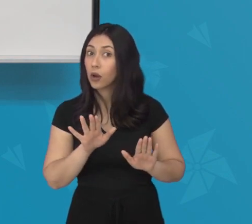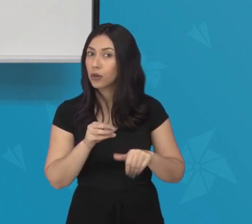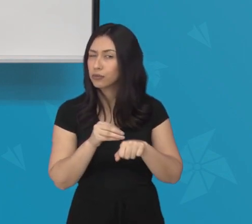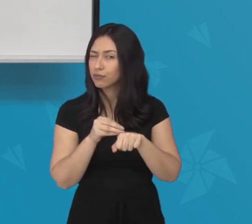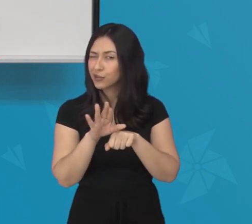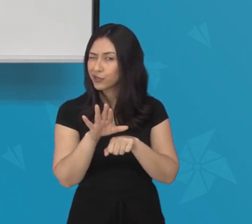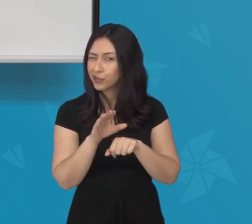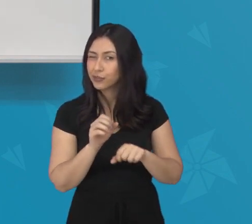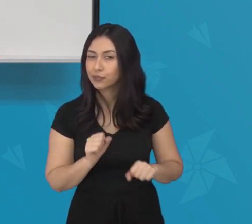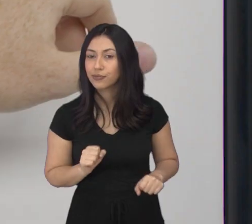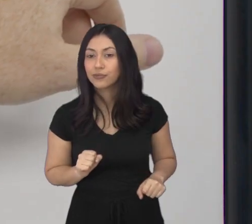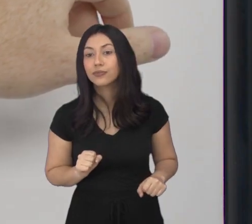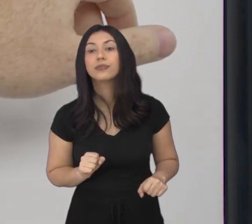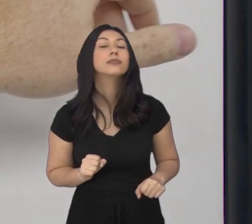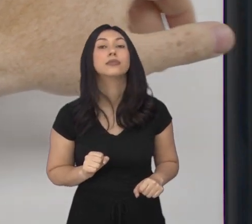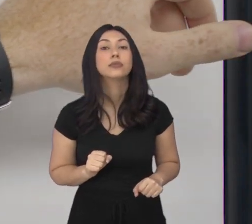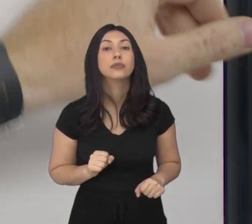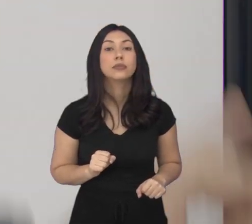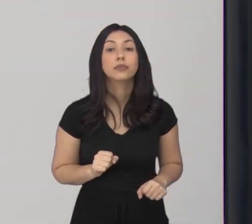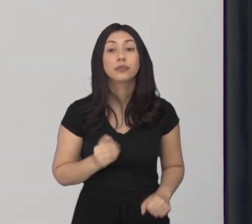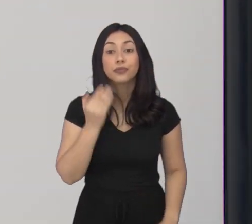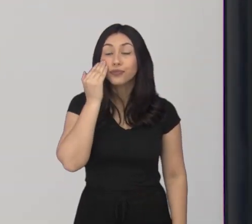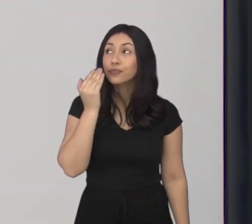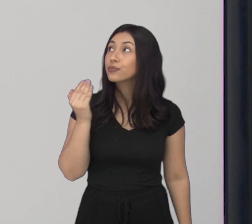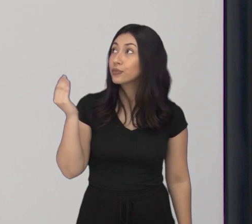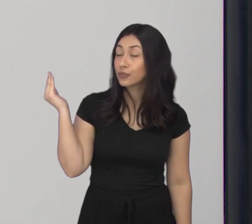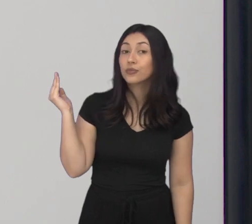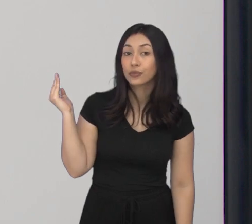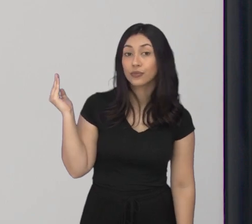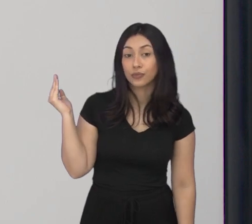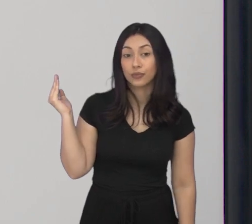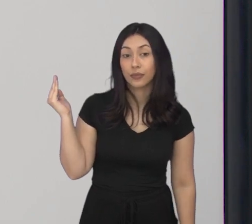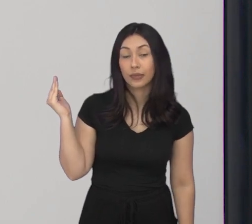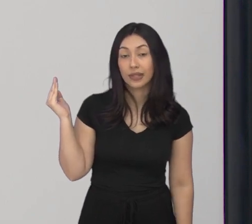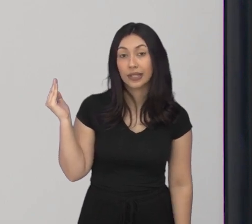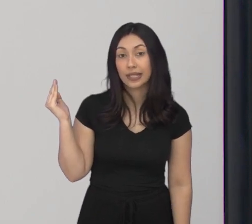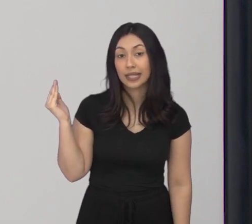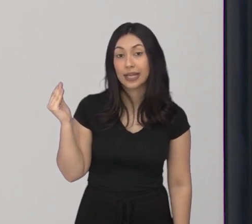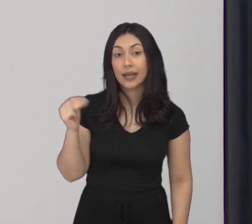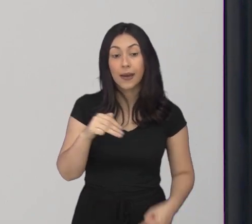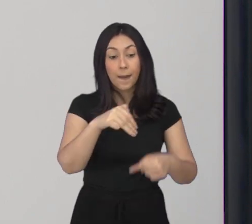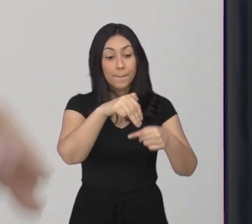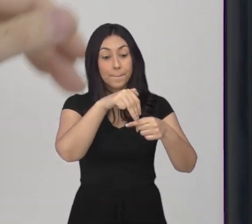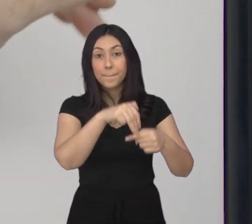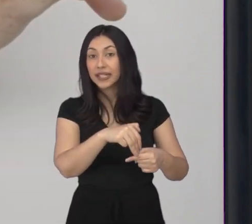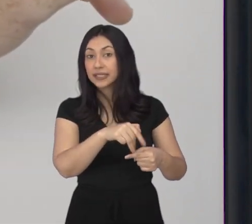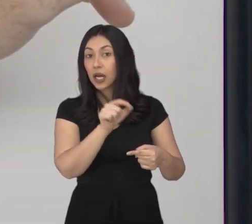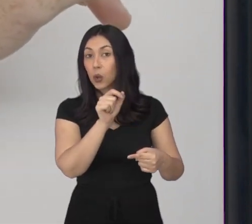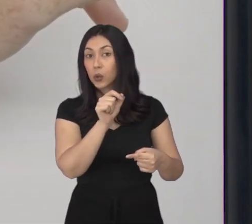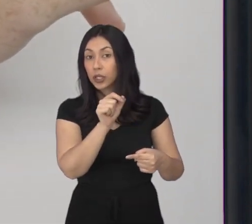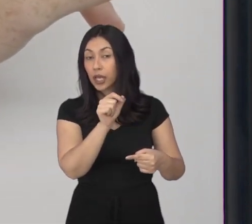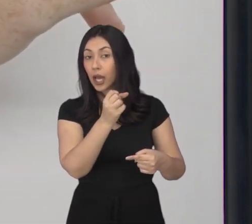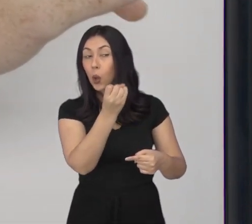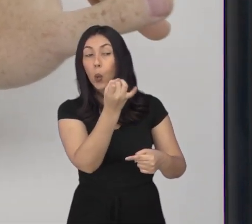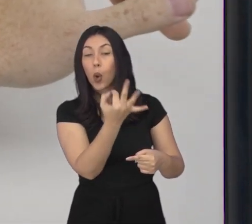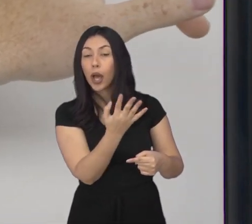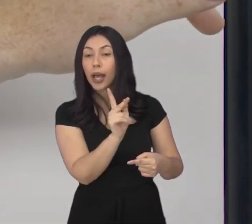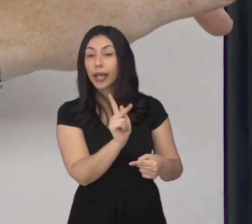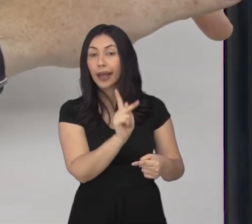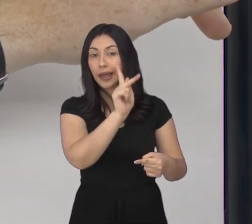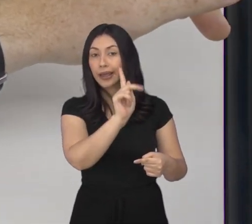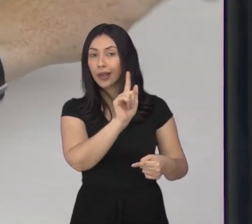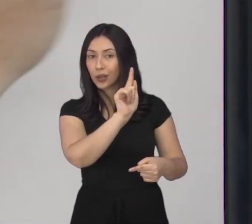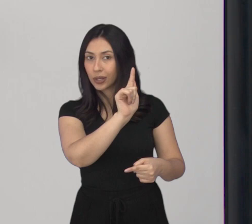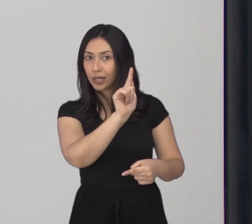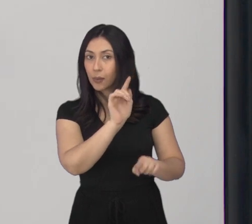Bizu, mais uma dica. As unidades de medida. A gente tem massa em quilograma.